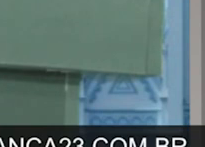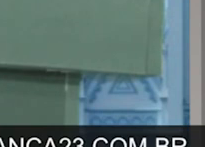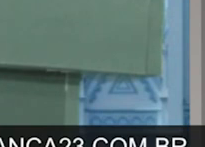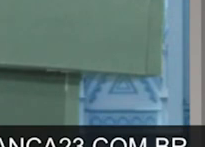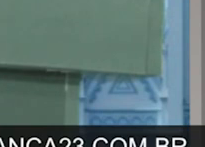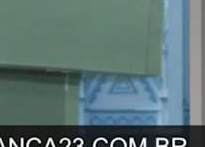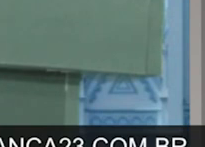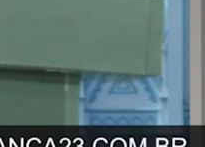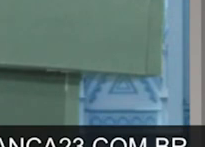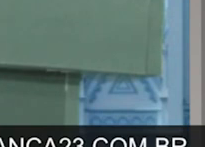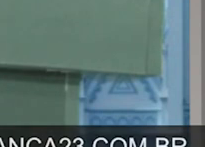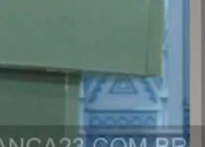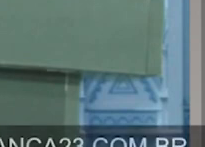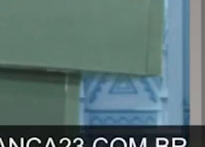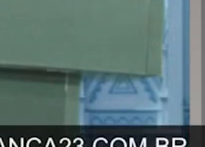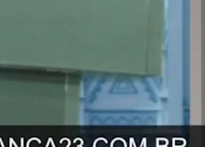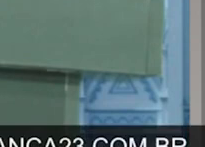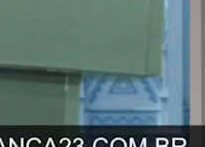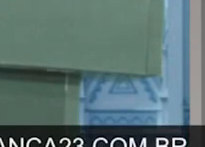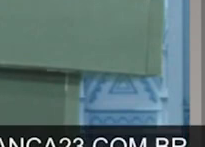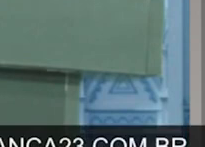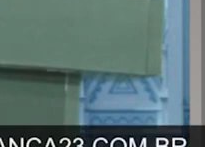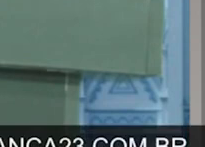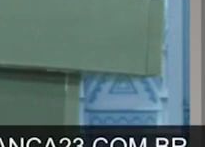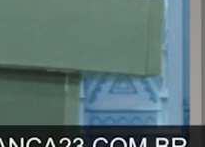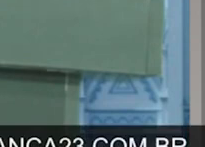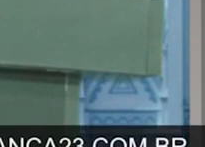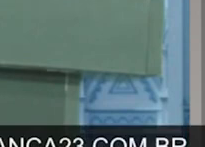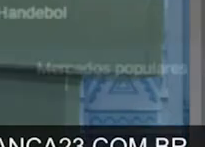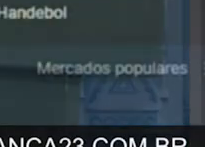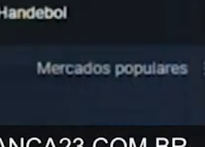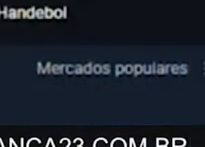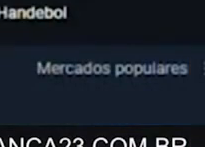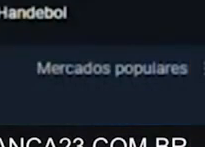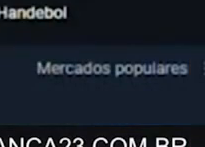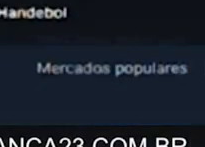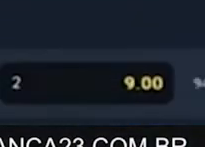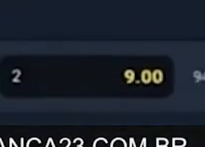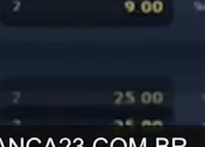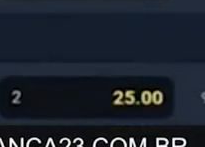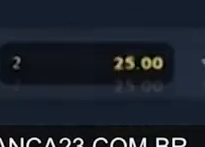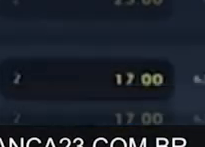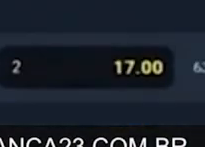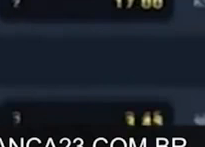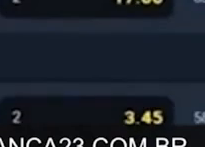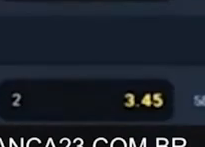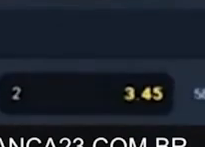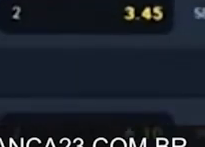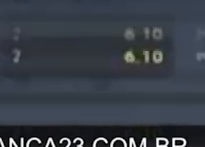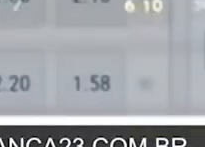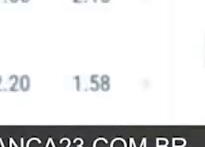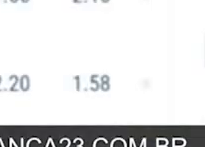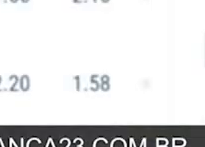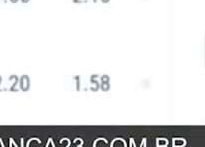resultados das apostas esportivas, vem sendo discutida a regulamentação. E com a